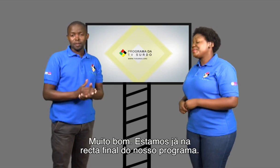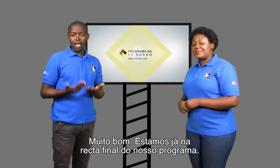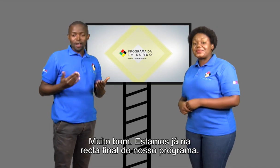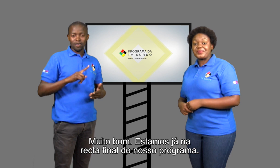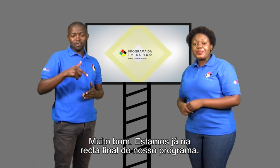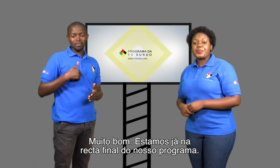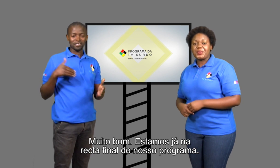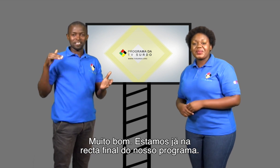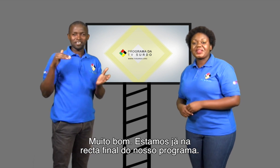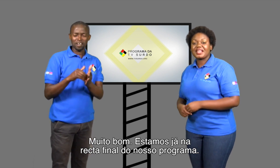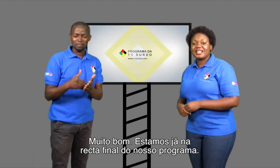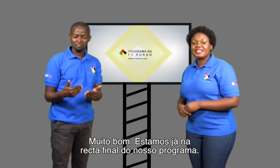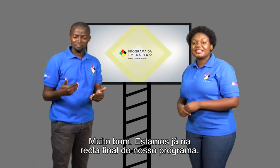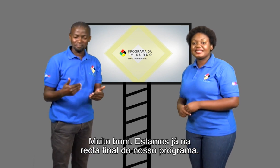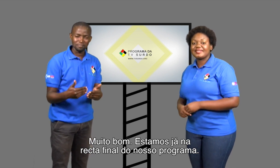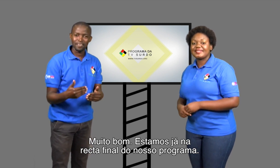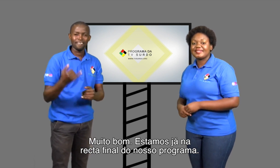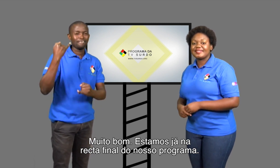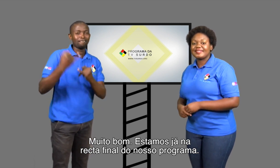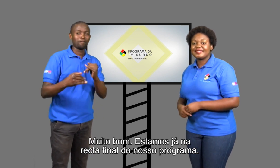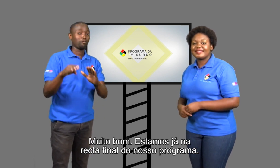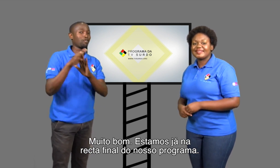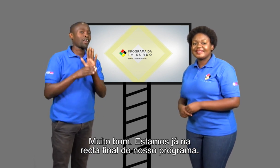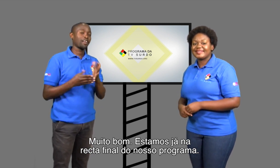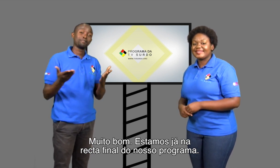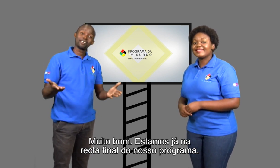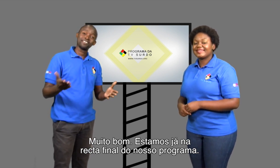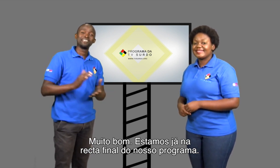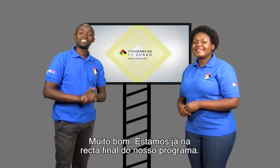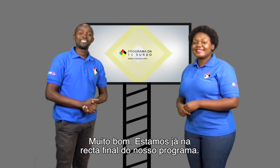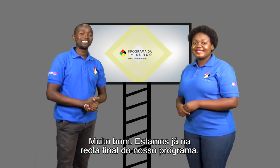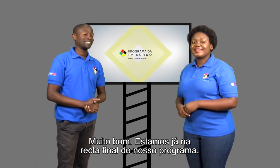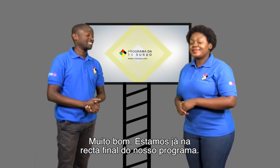Muito bem, estamos na reta final do nosso programa.